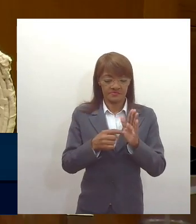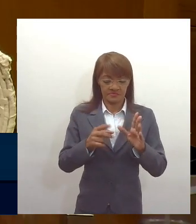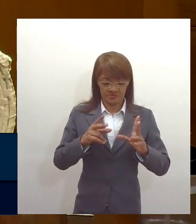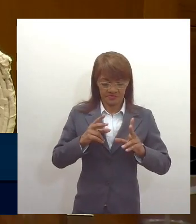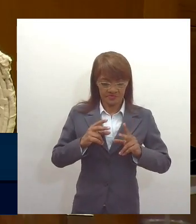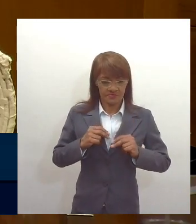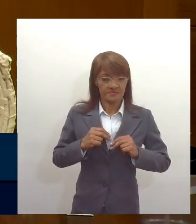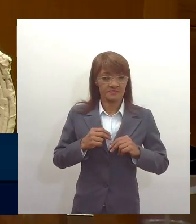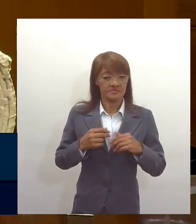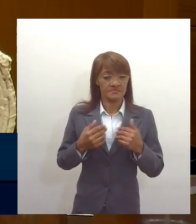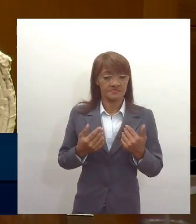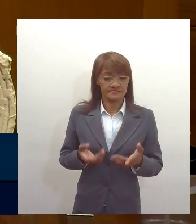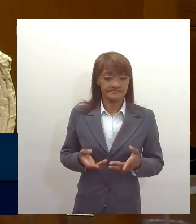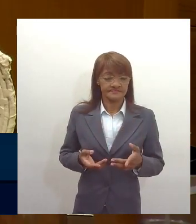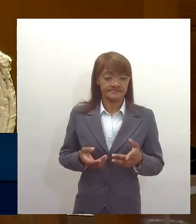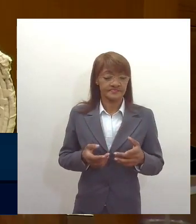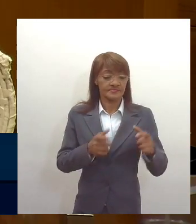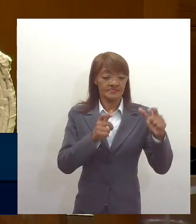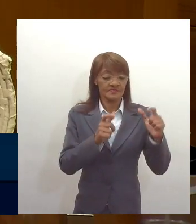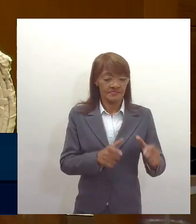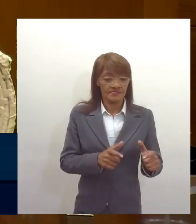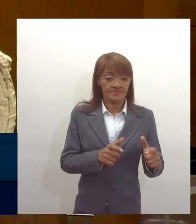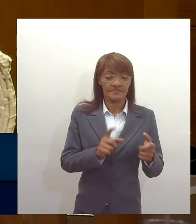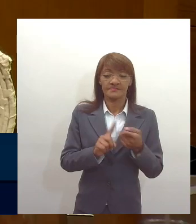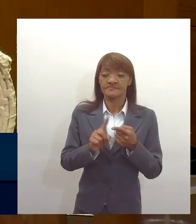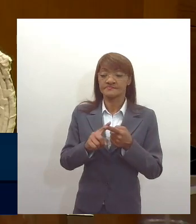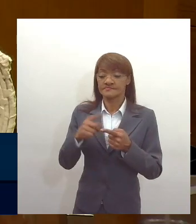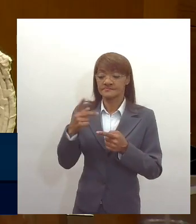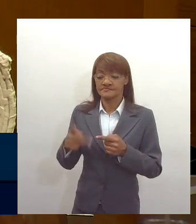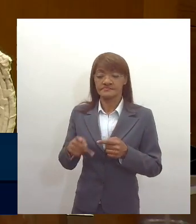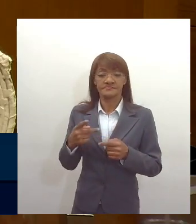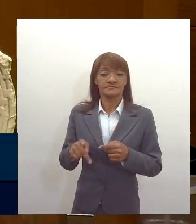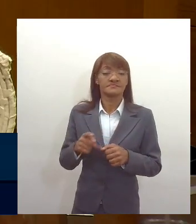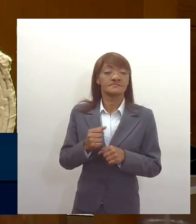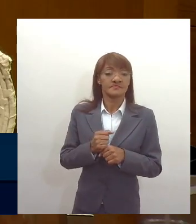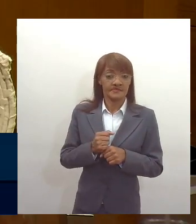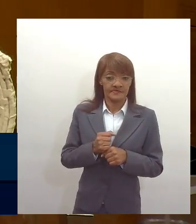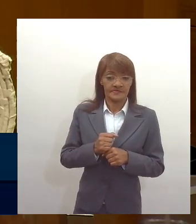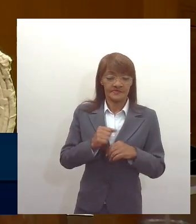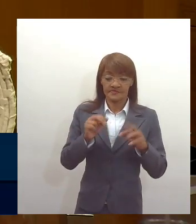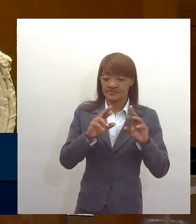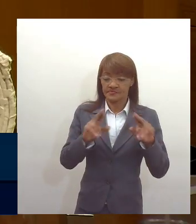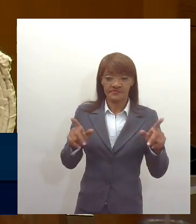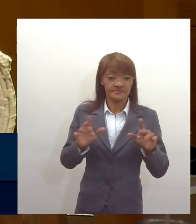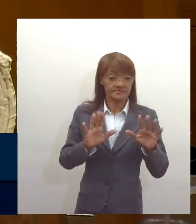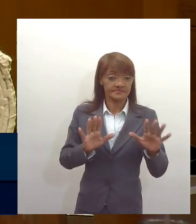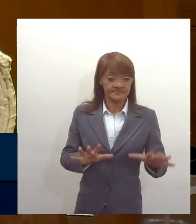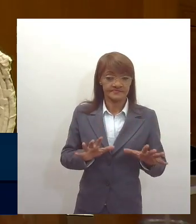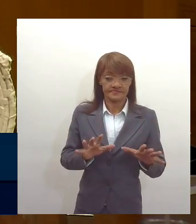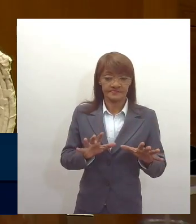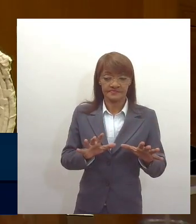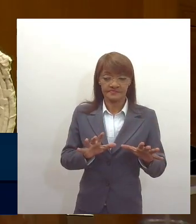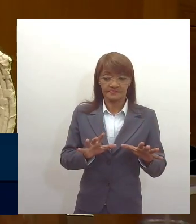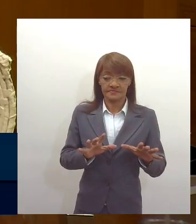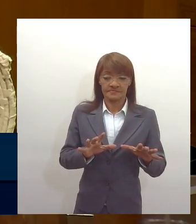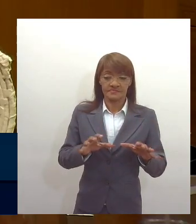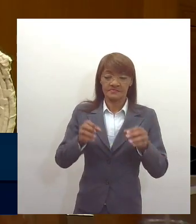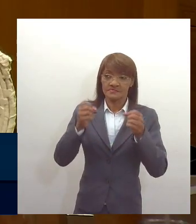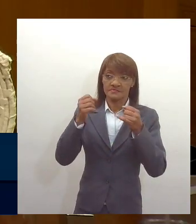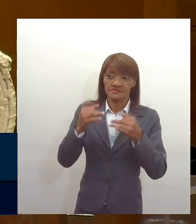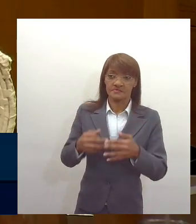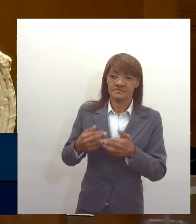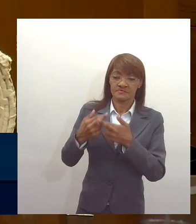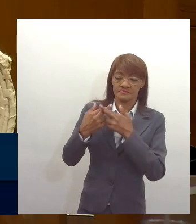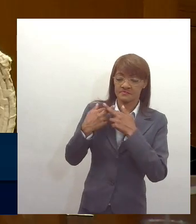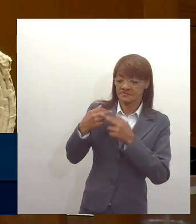é uma questão da rede, né? A justificativa, né, lá da responsável disse porque a